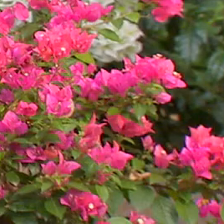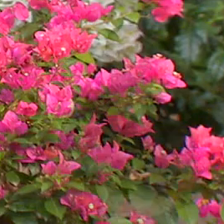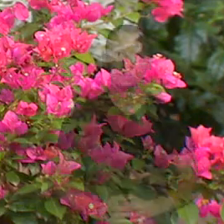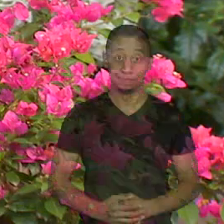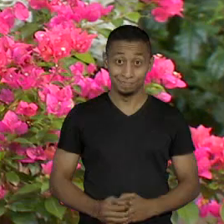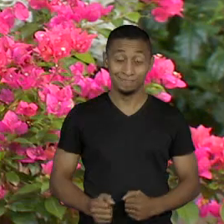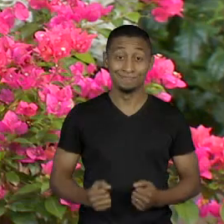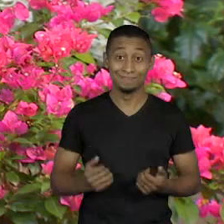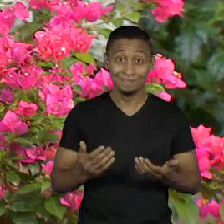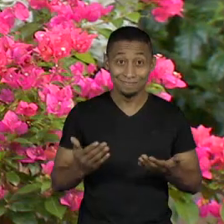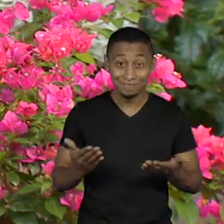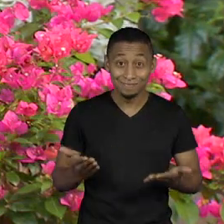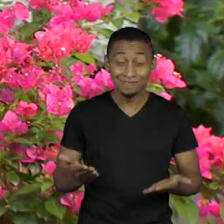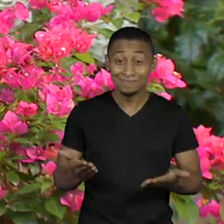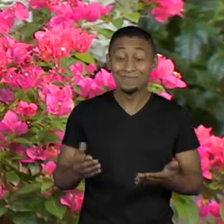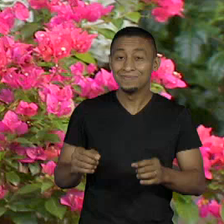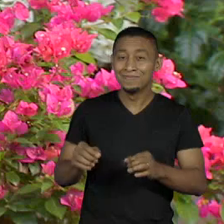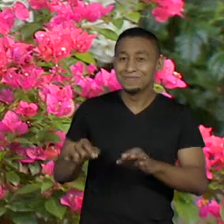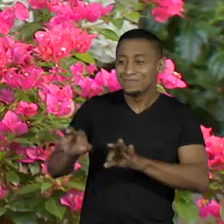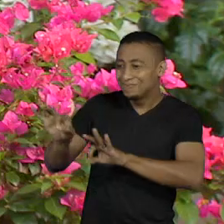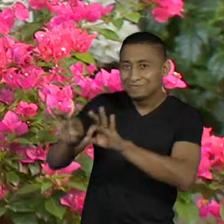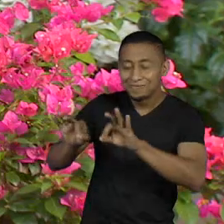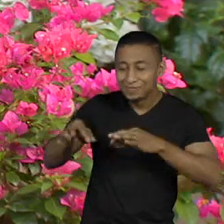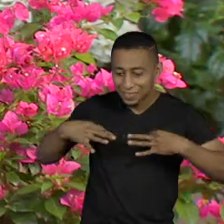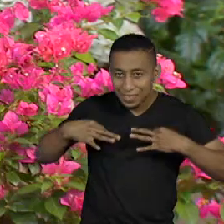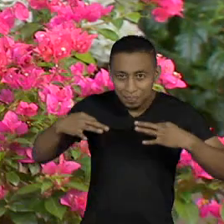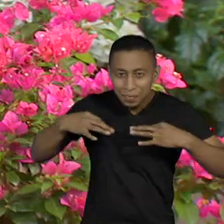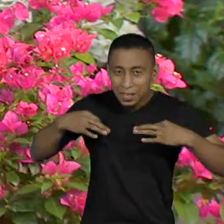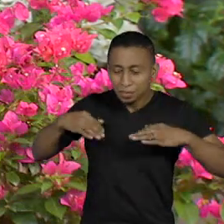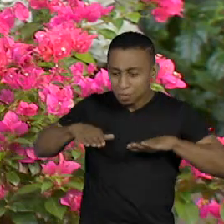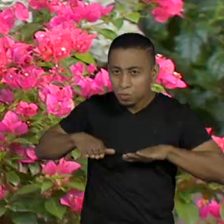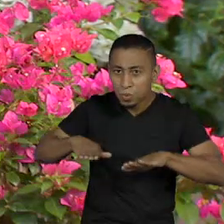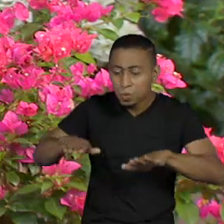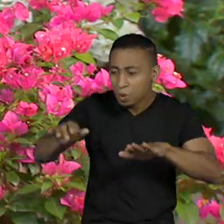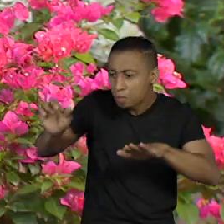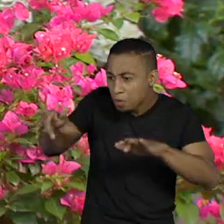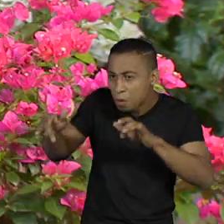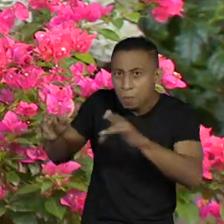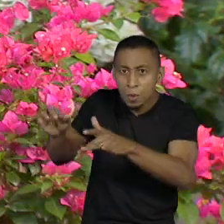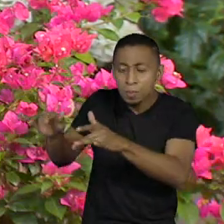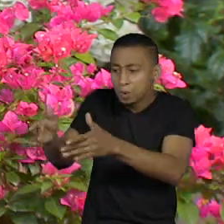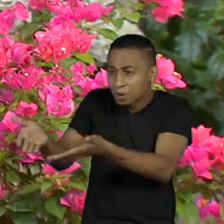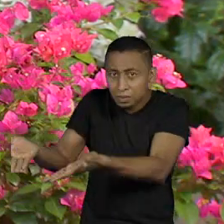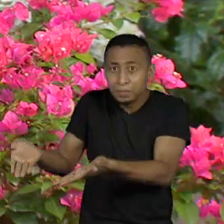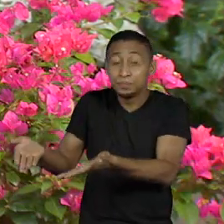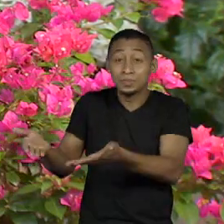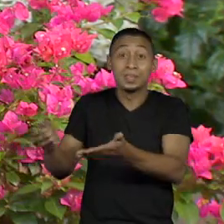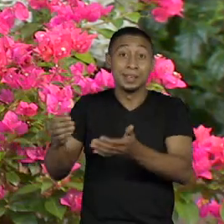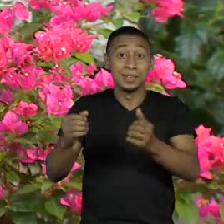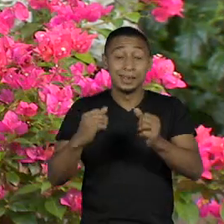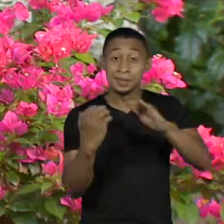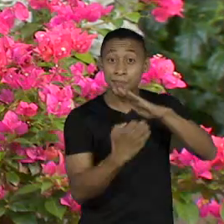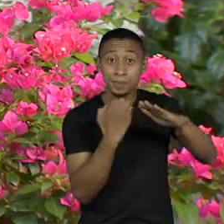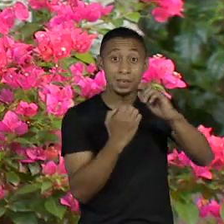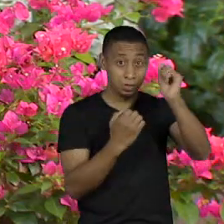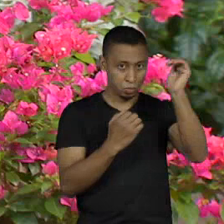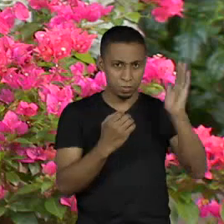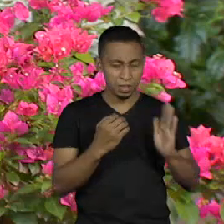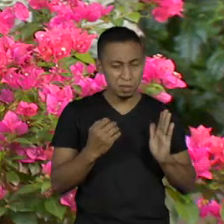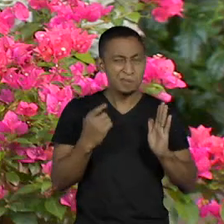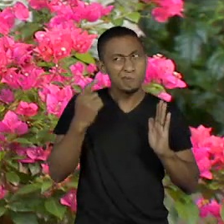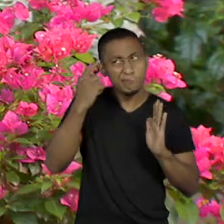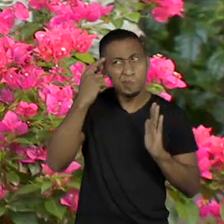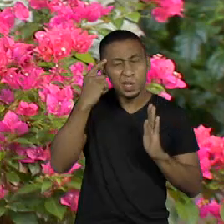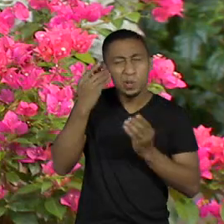O grande volume de retalhos gerado na confecção de roupas leva algumas empresas brasileiras a repensar o modelo